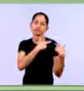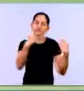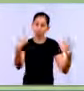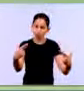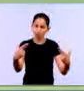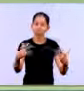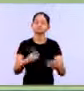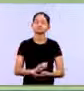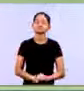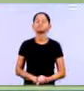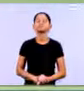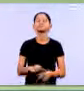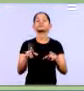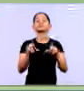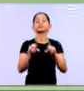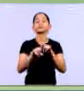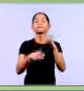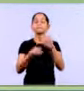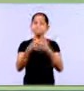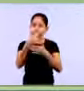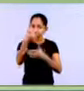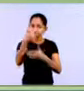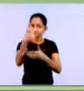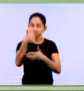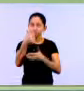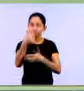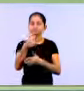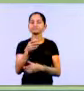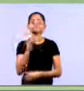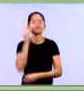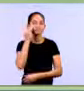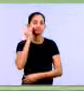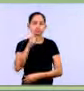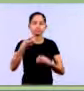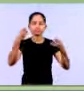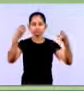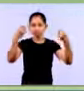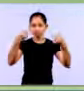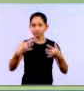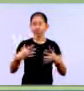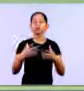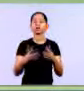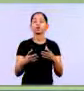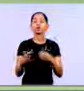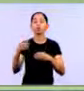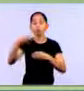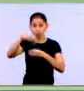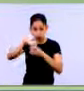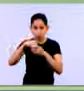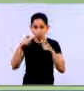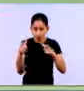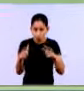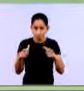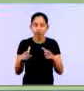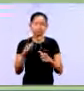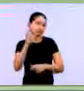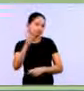que, primeiro, há a previsão legal. Ou seja, a instituição prevista em